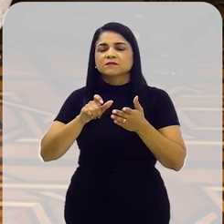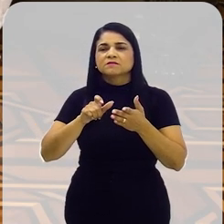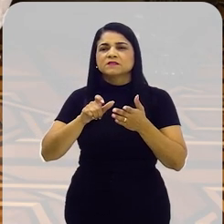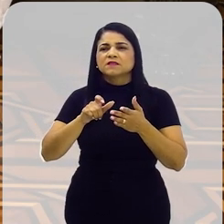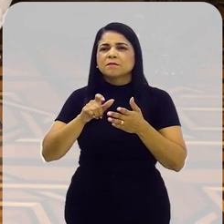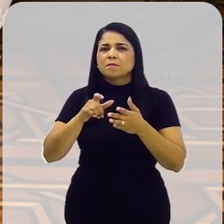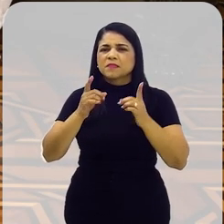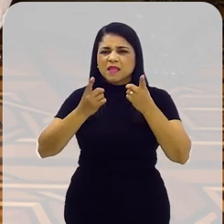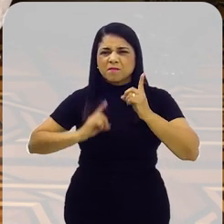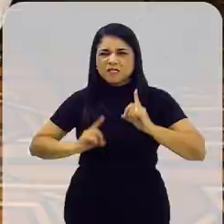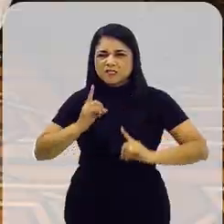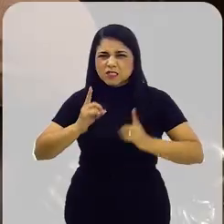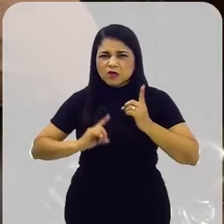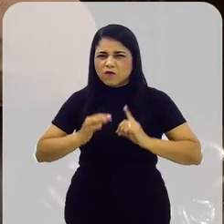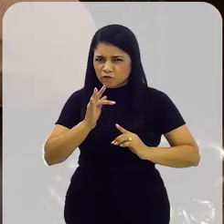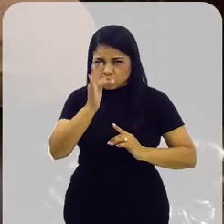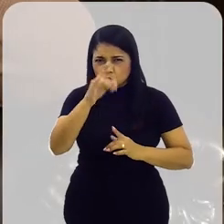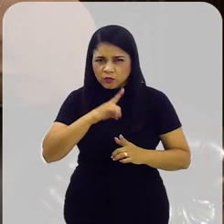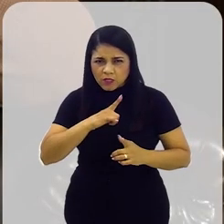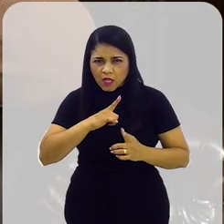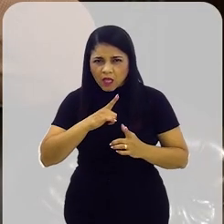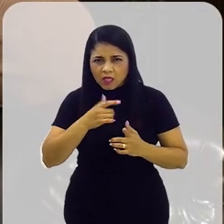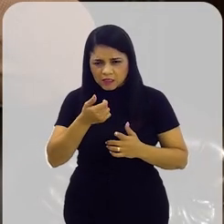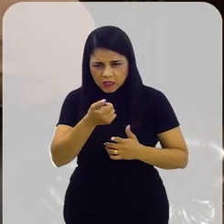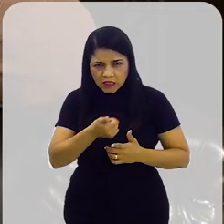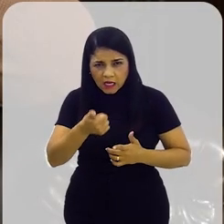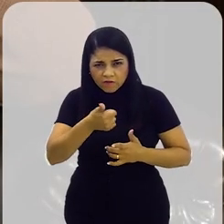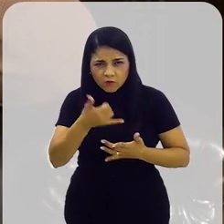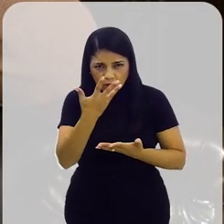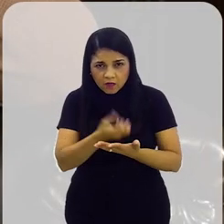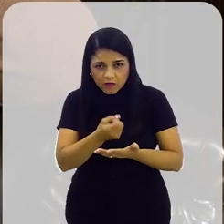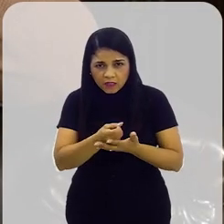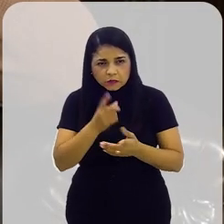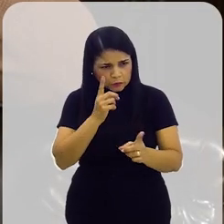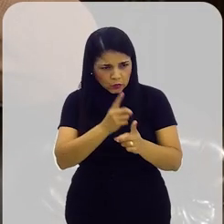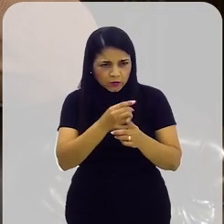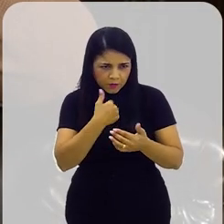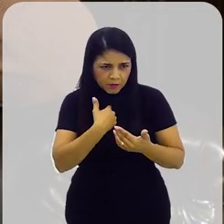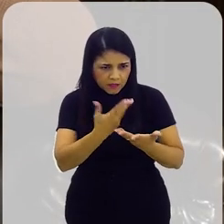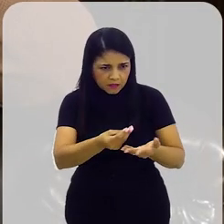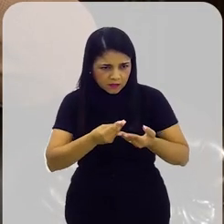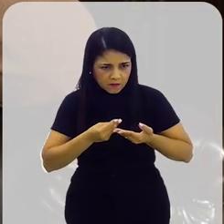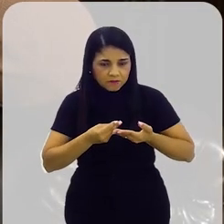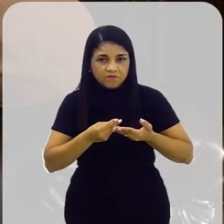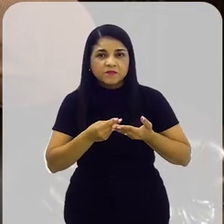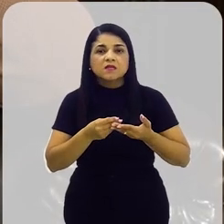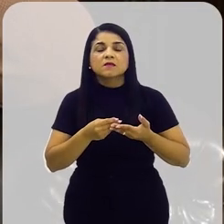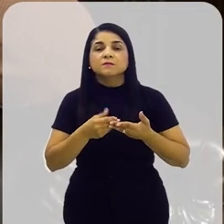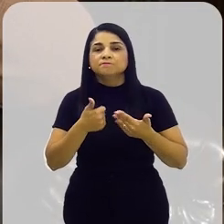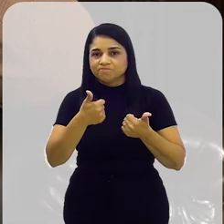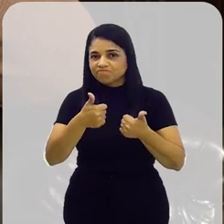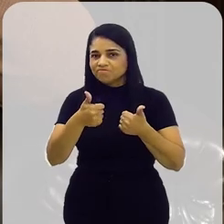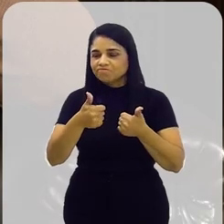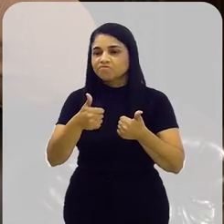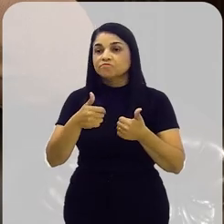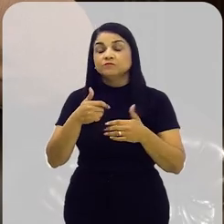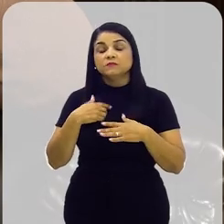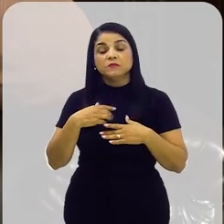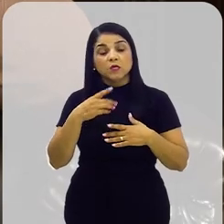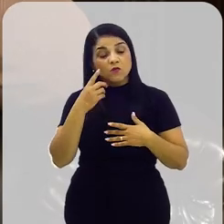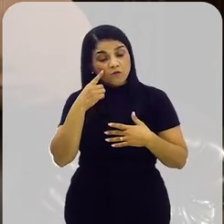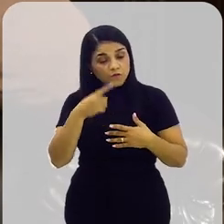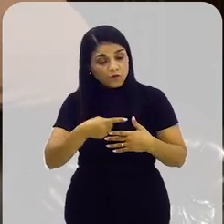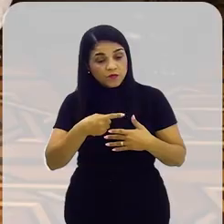futuro. Lembra? Você ainda tem ela no telefone? Depois você acha lá para mim. Eu vi uma palavra, isso, eu vi uma